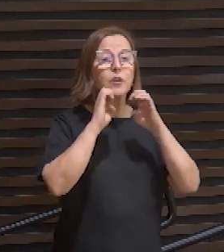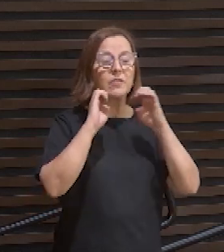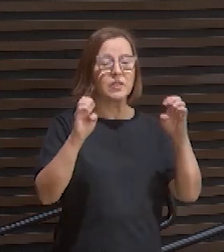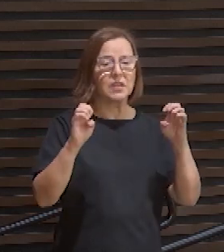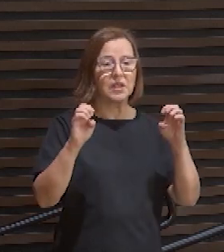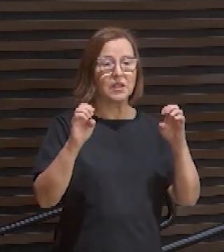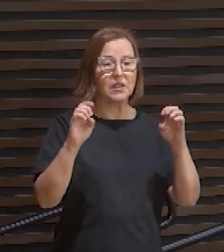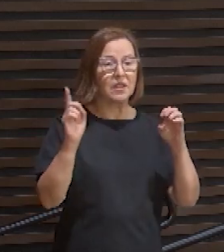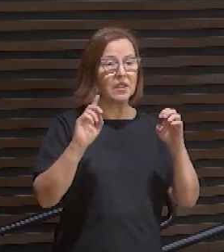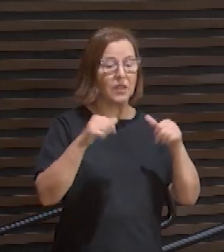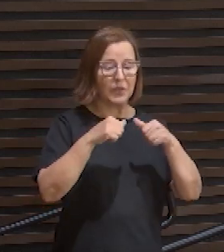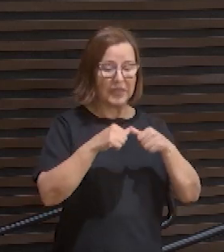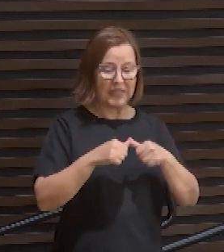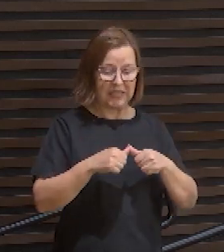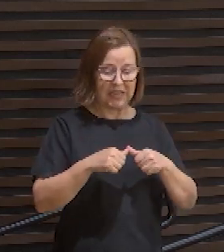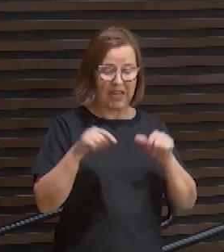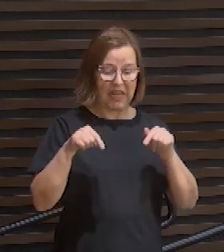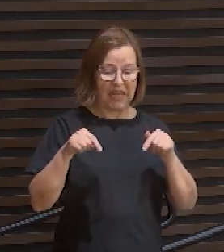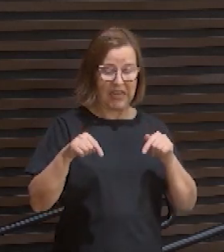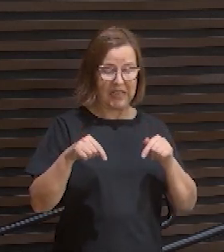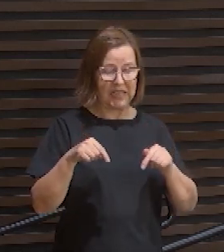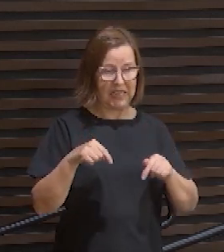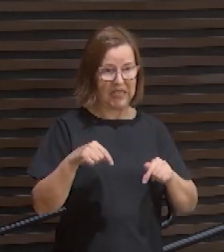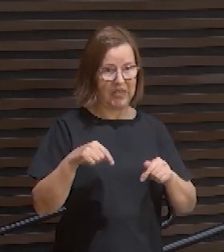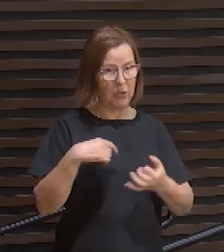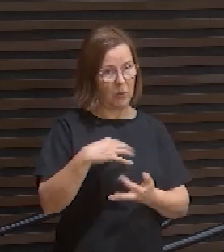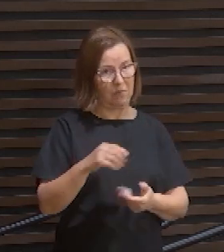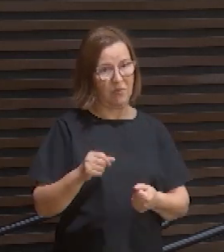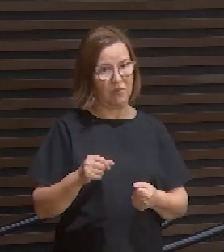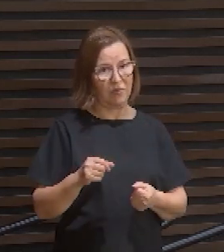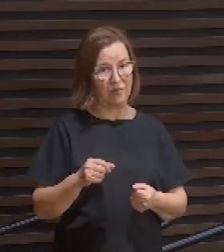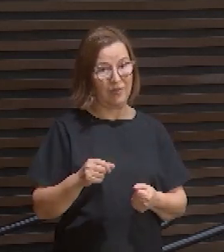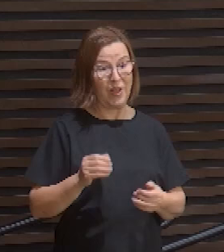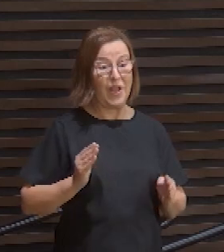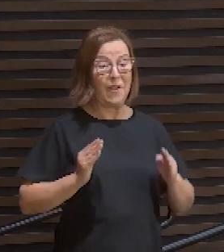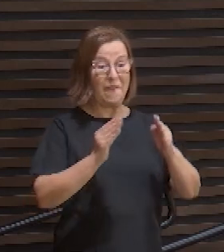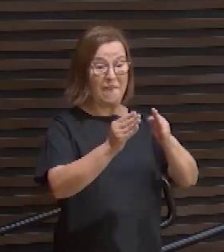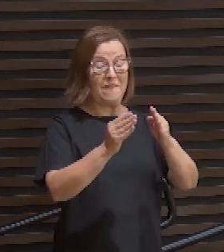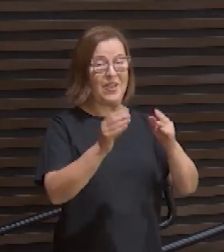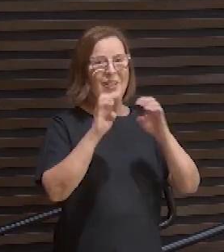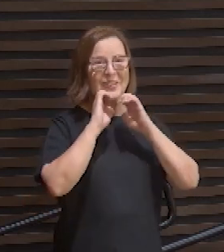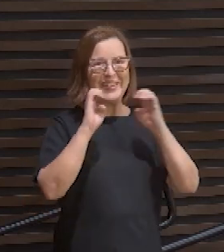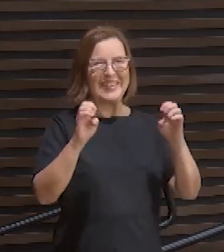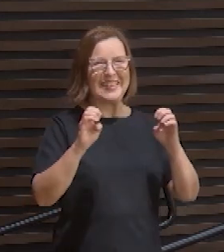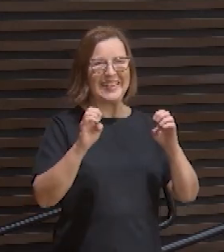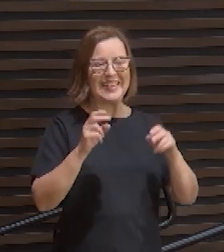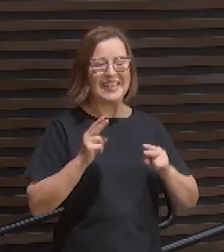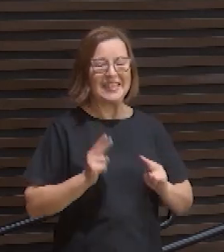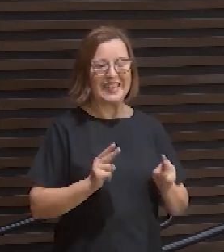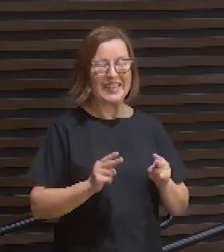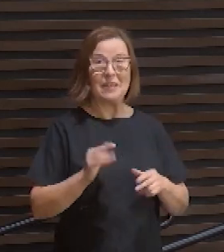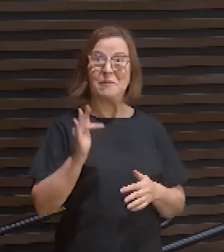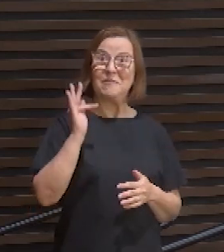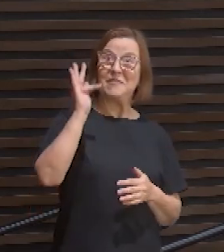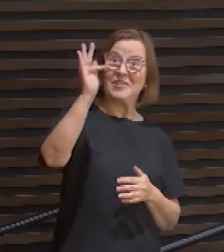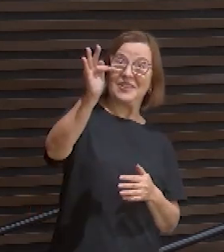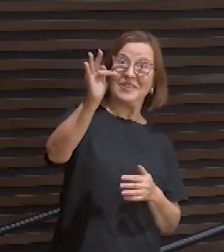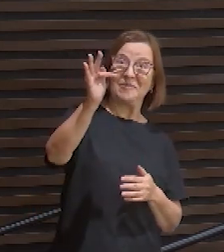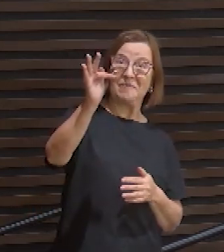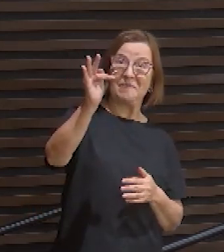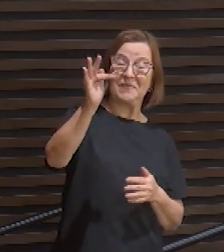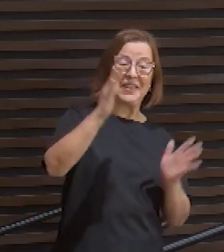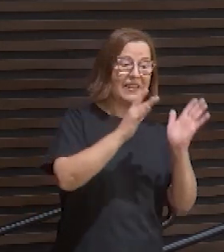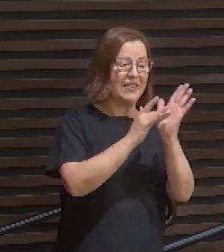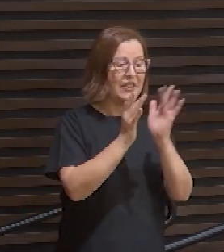nunca esteve. O foco do evangelho sempre foi no porvir. No mundo tereis aflições, mas tem de bom